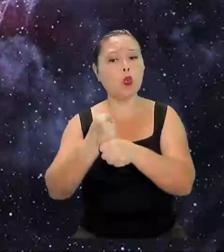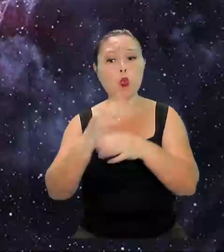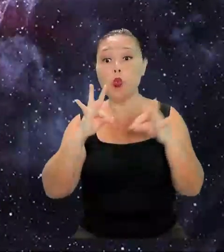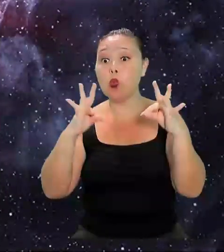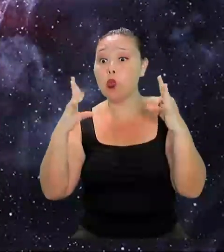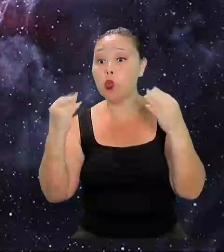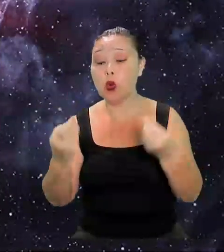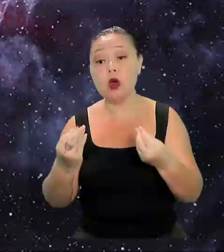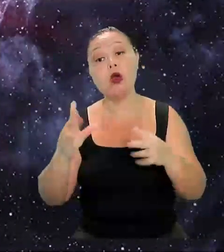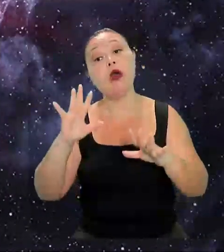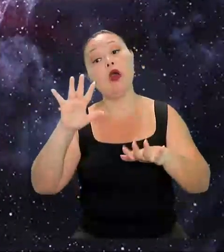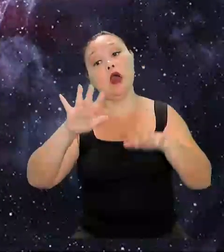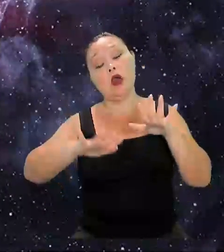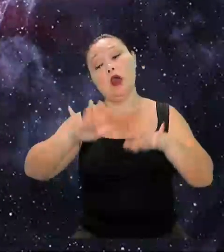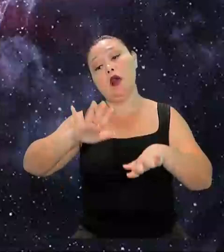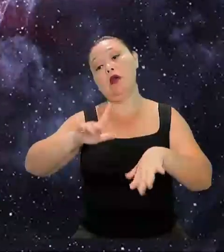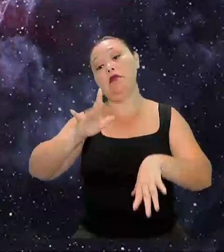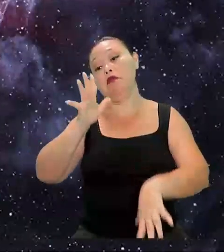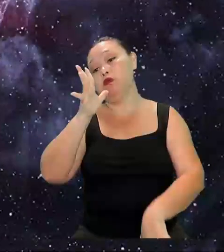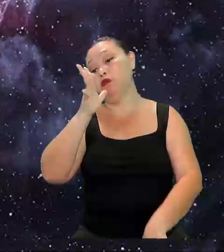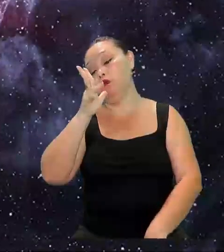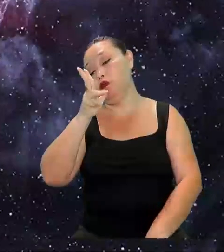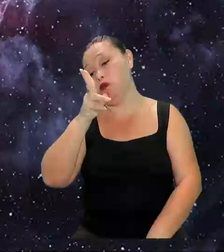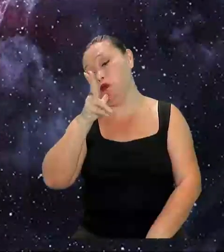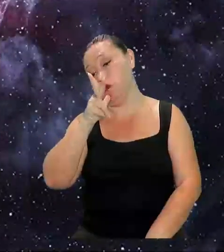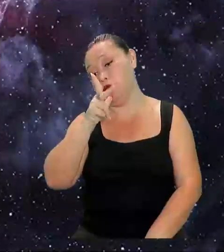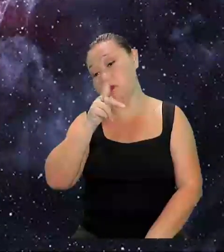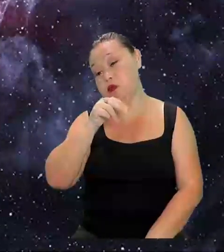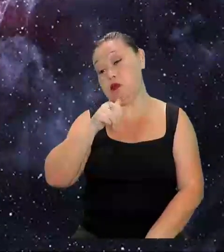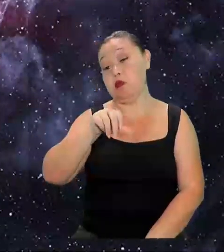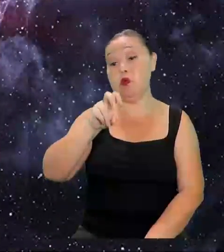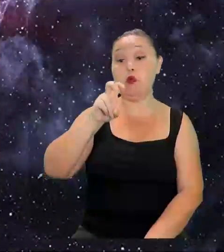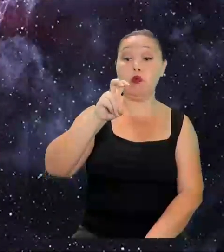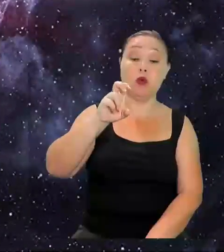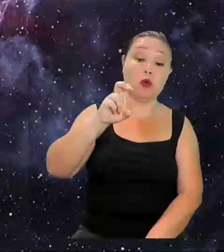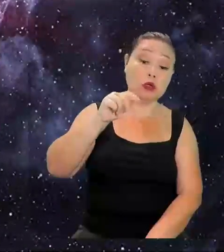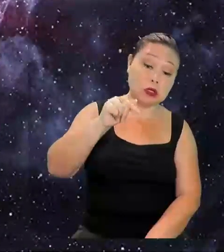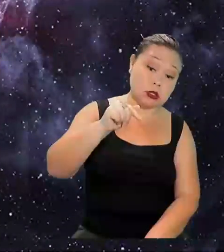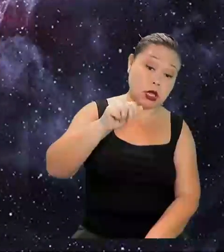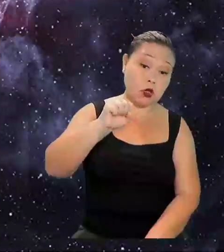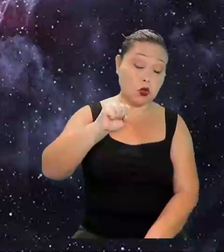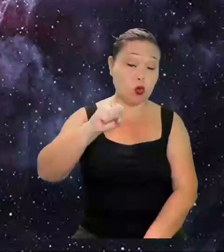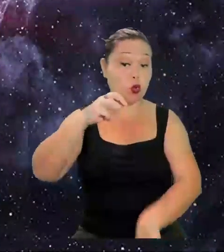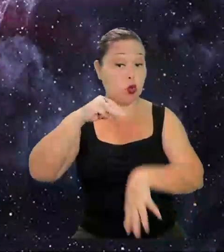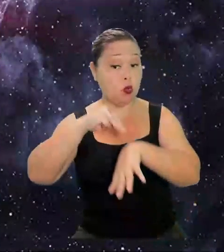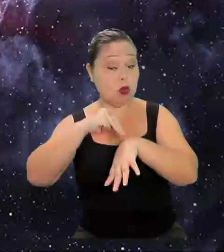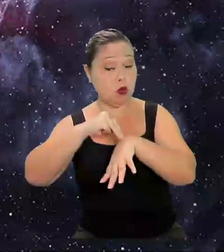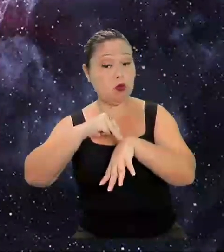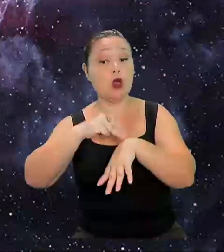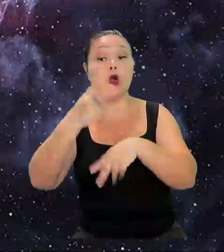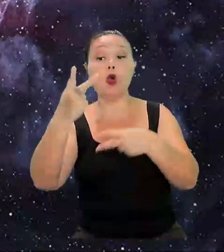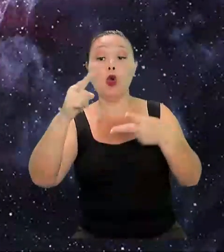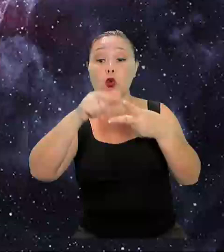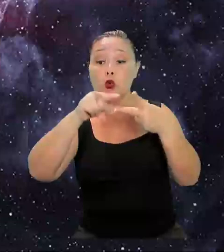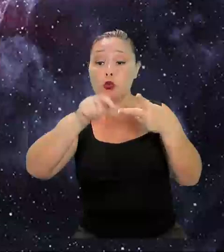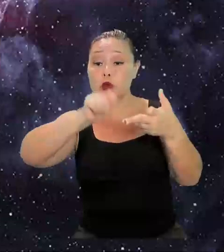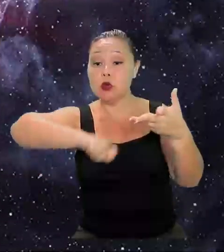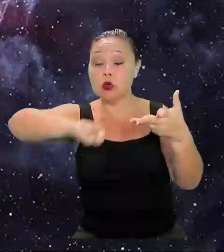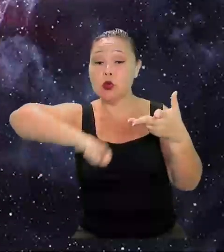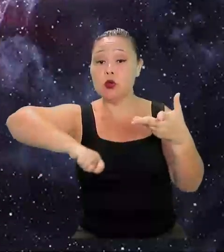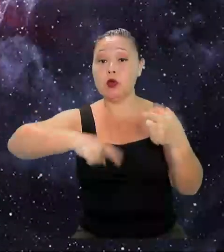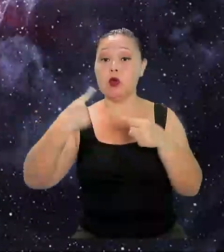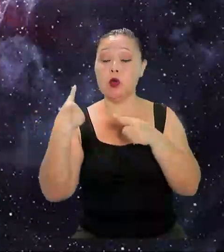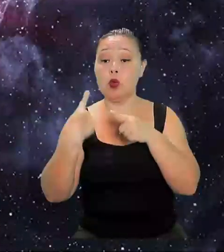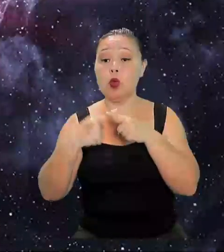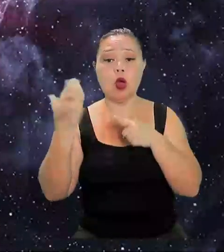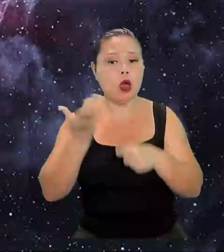de tudo isso, muitas vezes demora bem aí, né, uns 7 a 8 minutos, então 2 para correção aqui foi suficiente. E é porque assim,